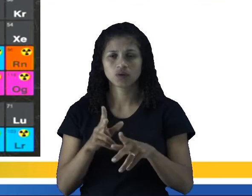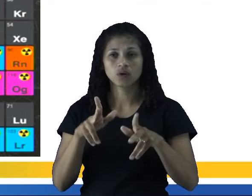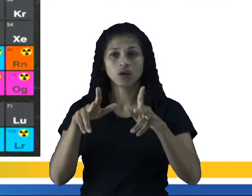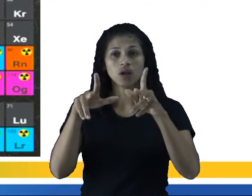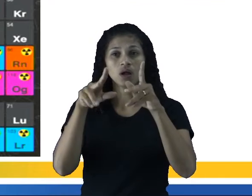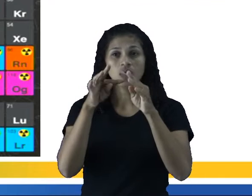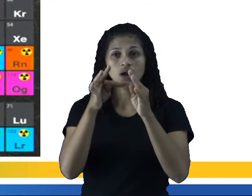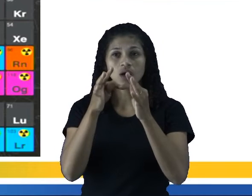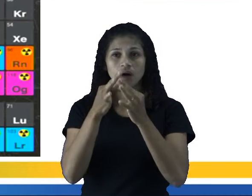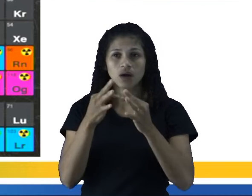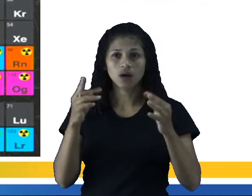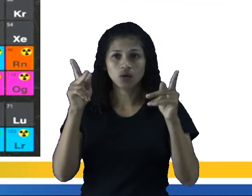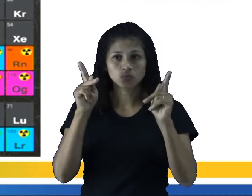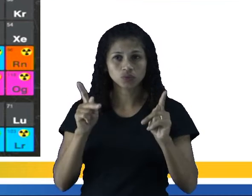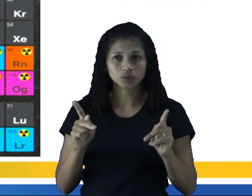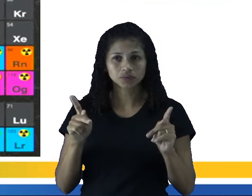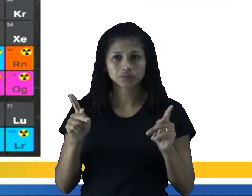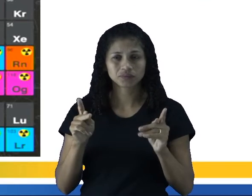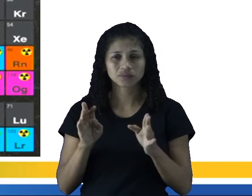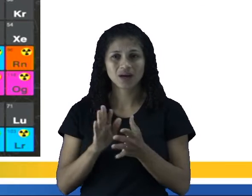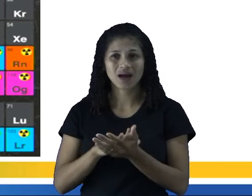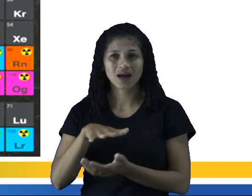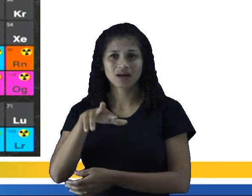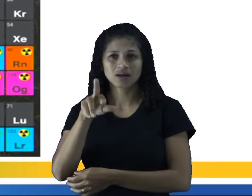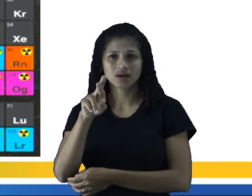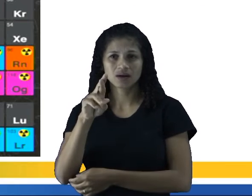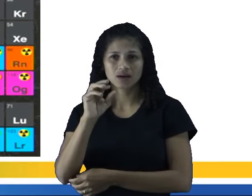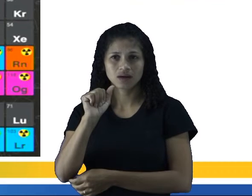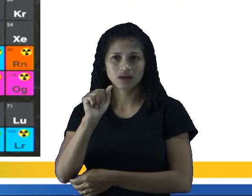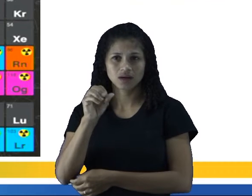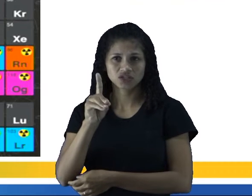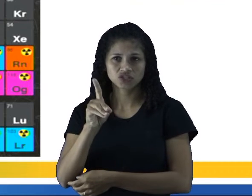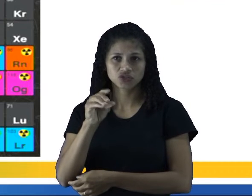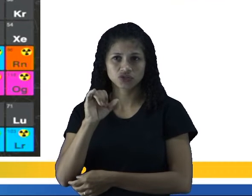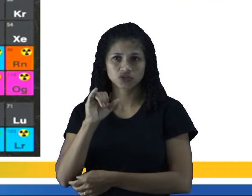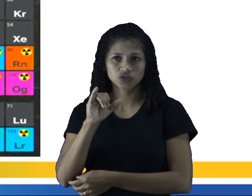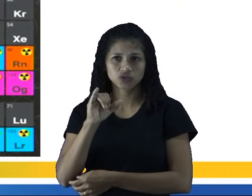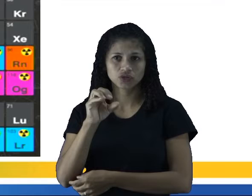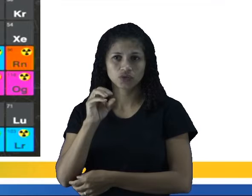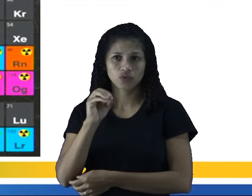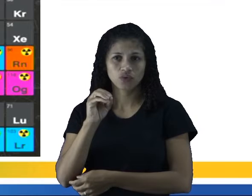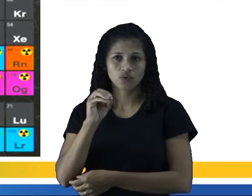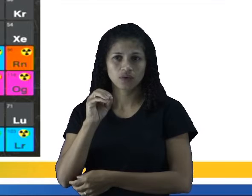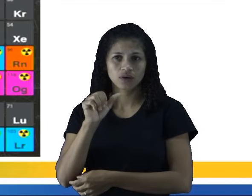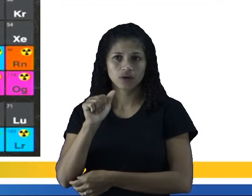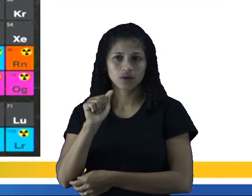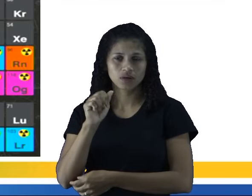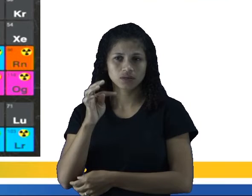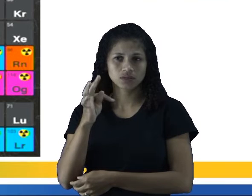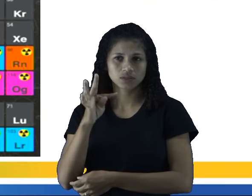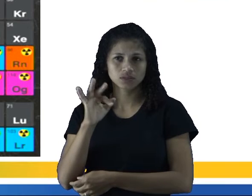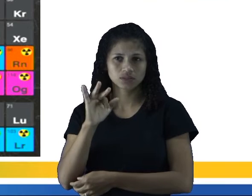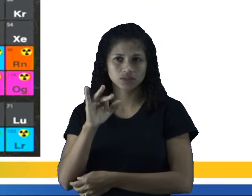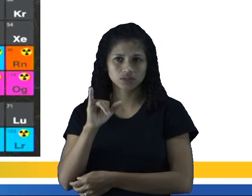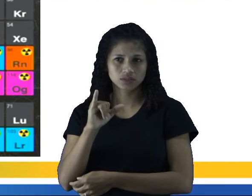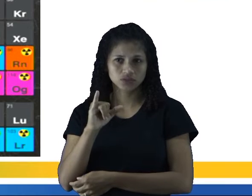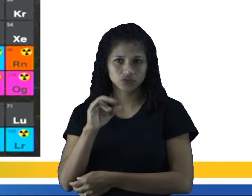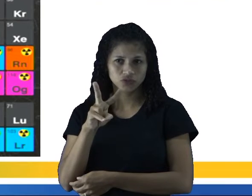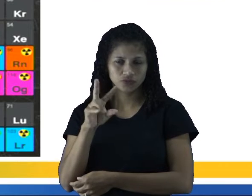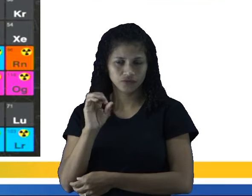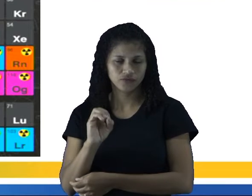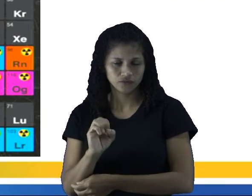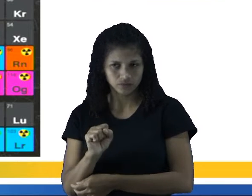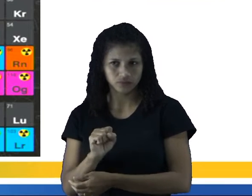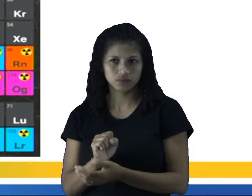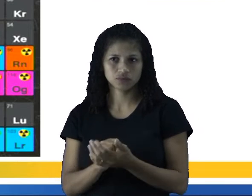elementos da tabela periódica que são radioativos, né? Então eles ficam aí na base da tabela